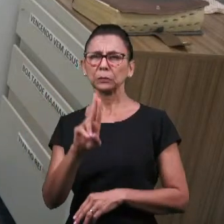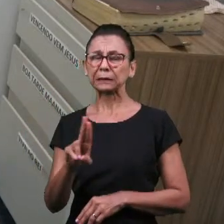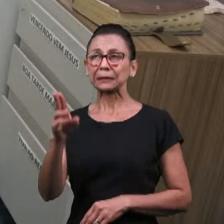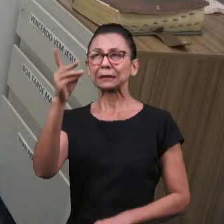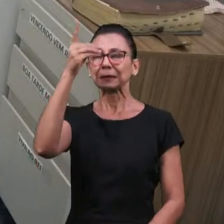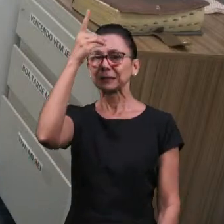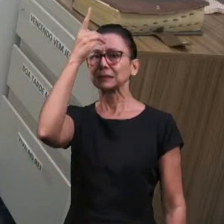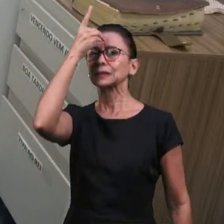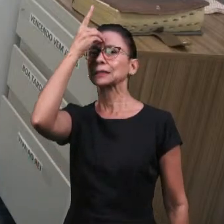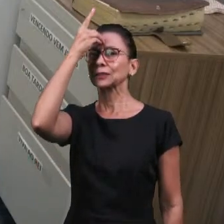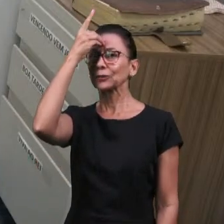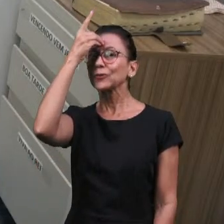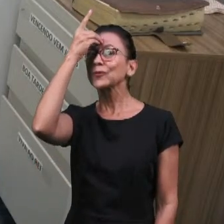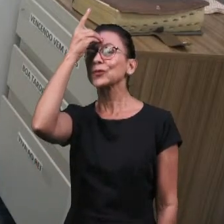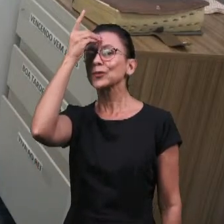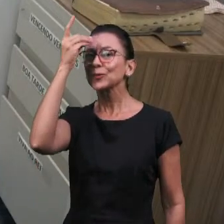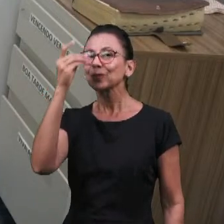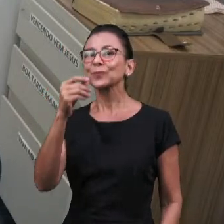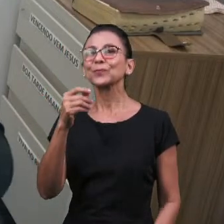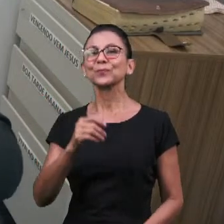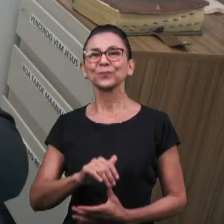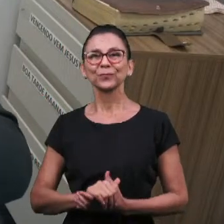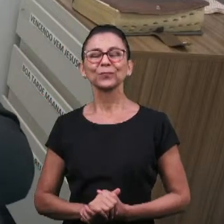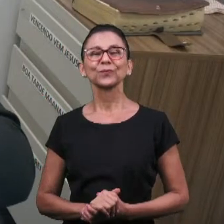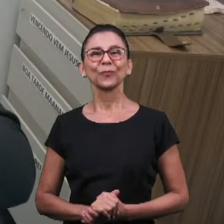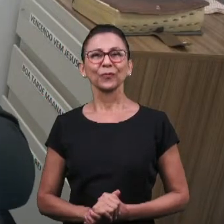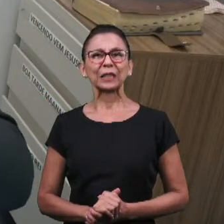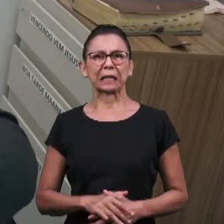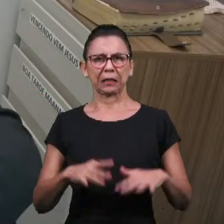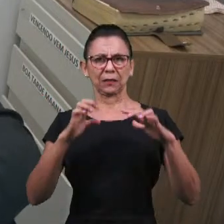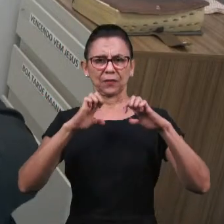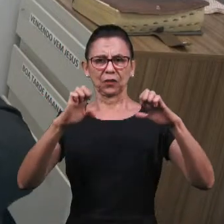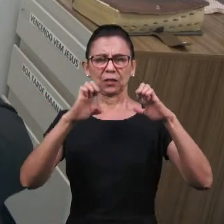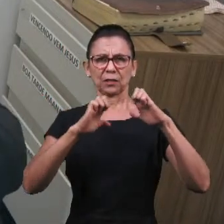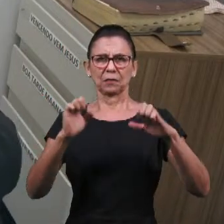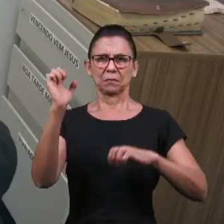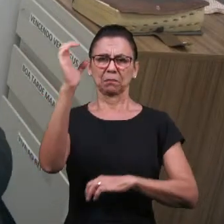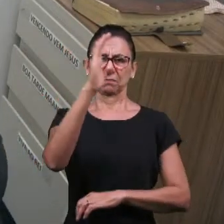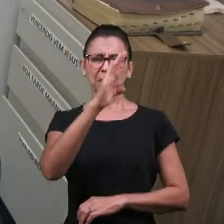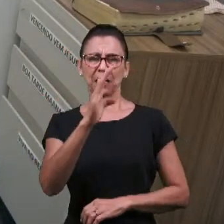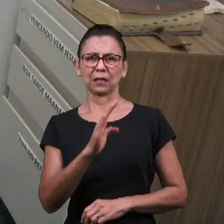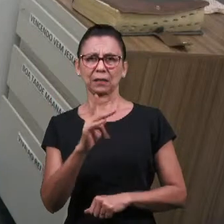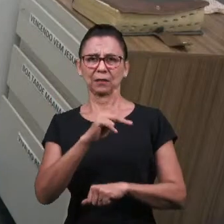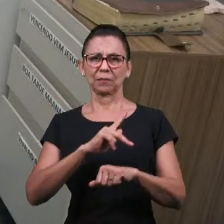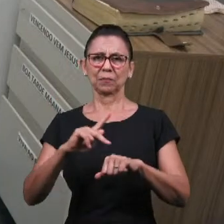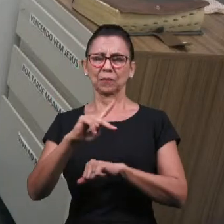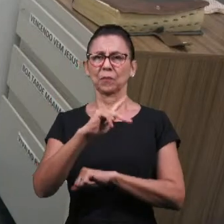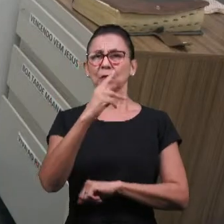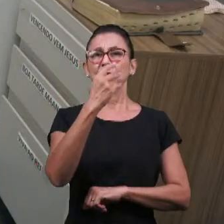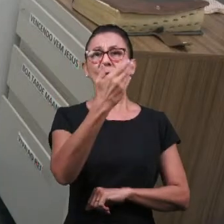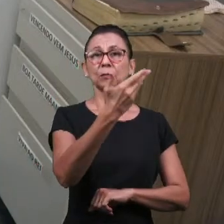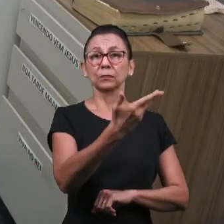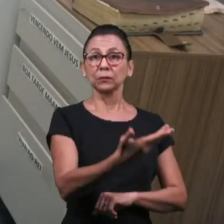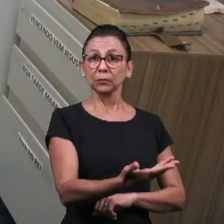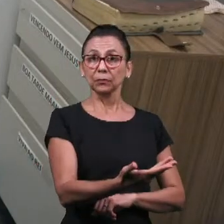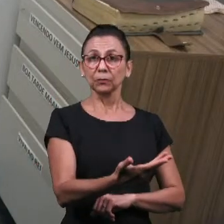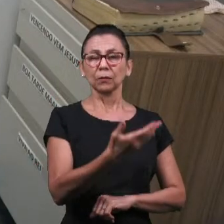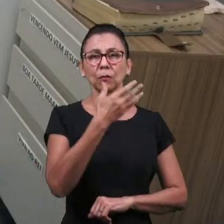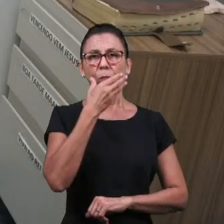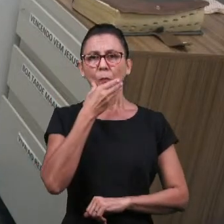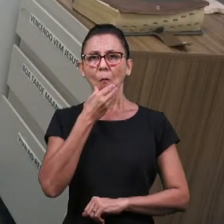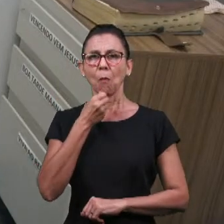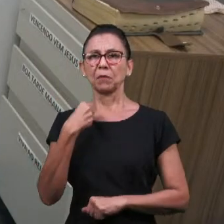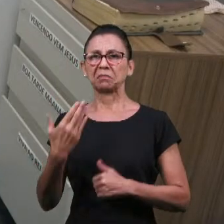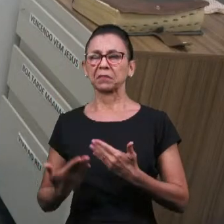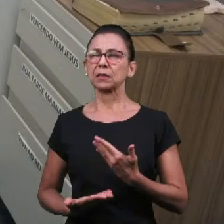usado profundamente pelo Senhor, as evangelizações do Brasil, no exterior, e um homem de Deus